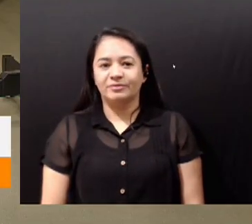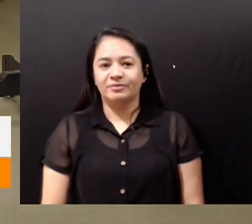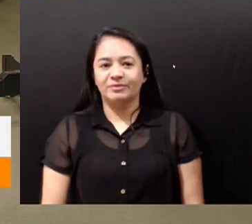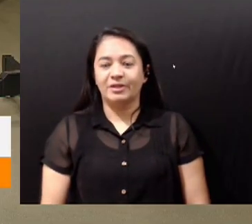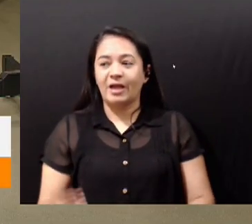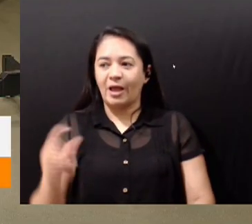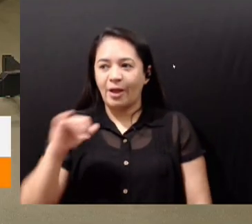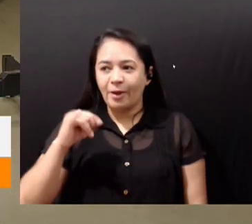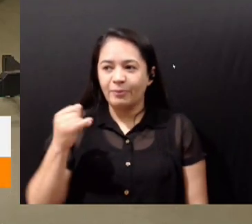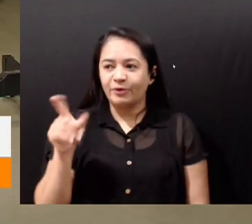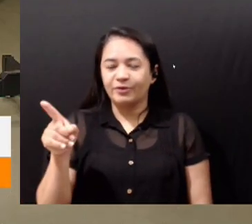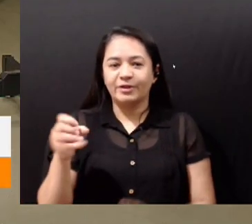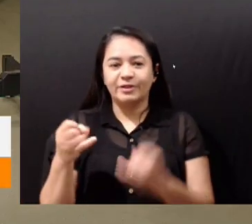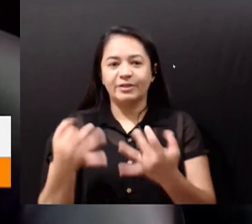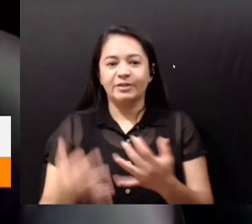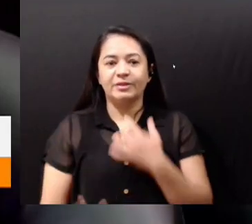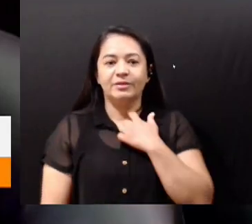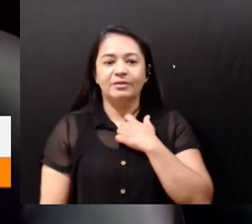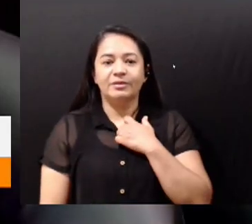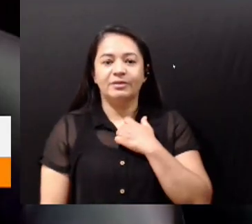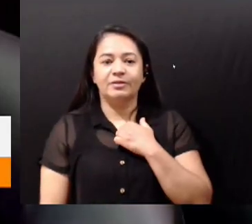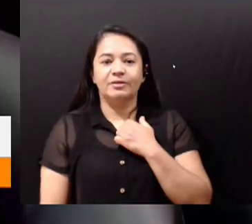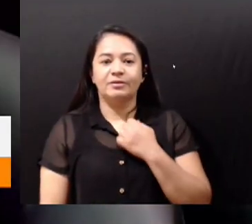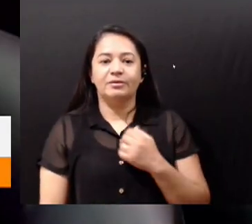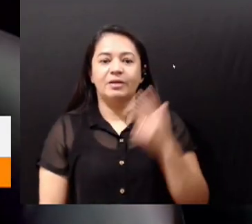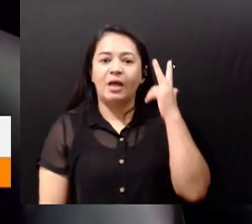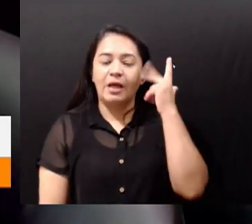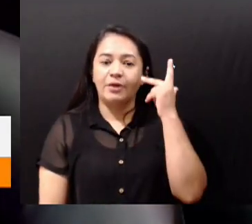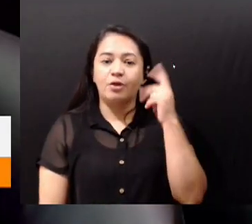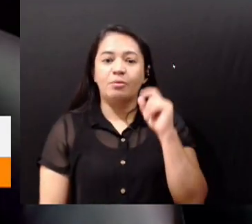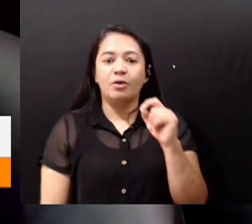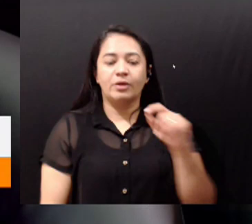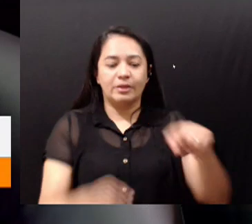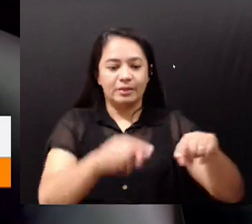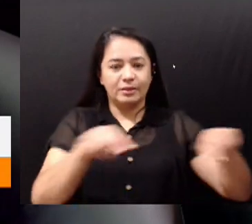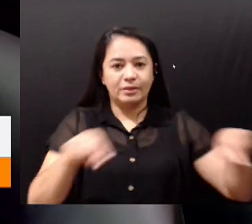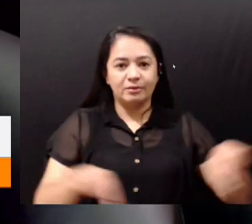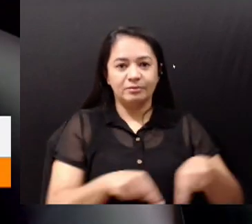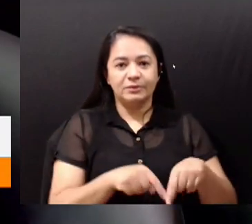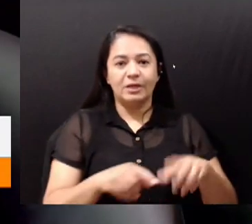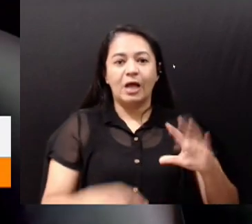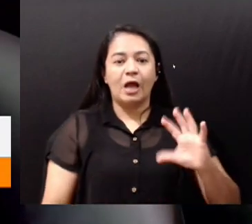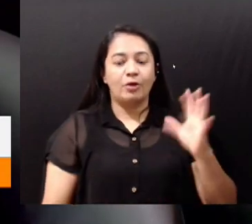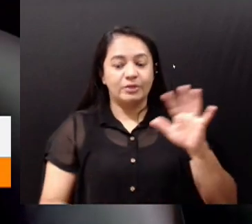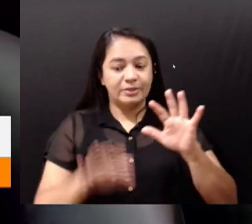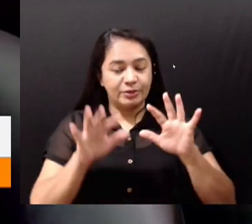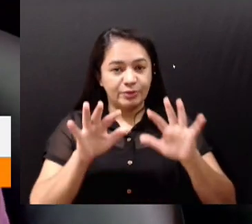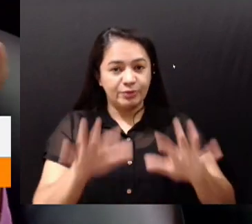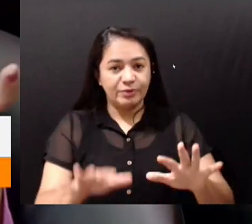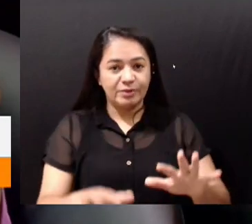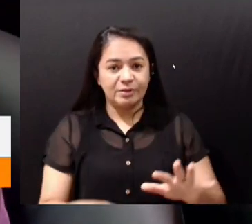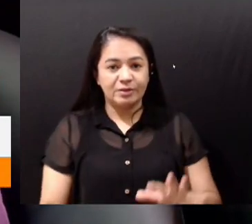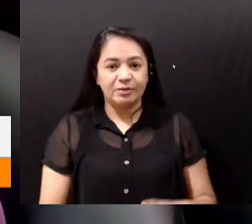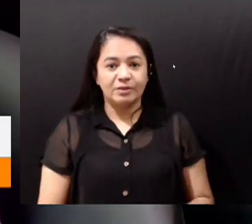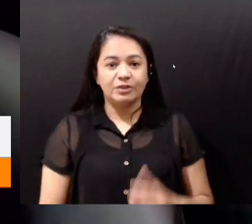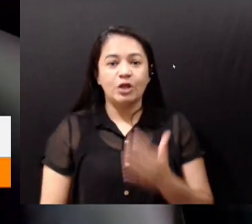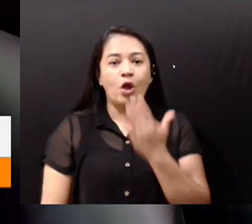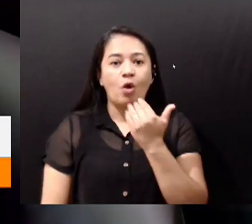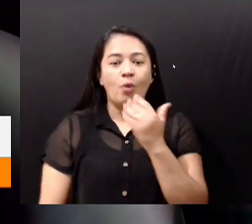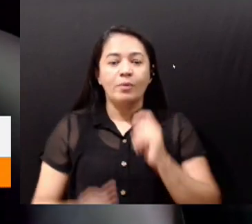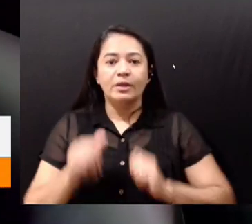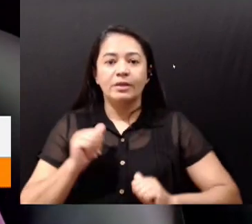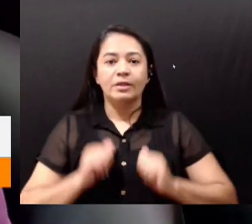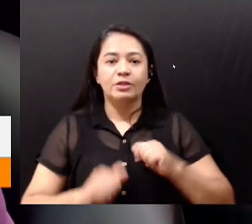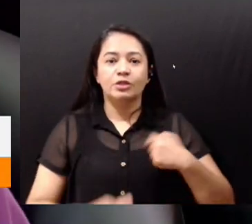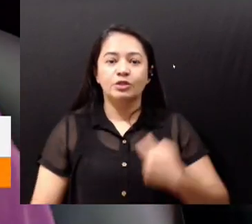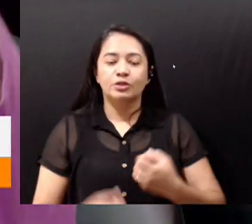Nailma colocou, é muito comum em consultório a gente ter esse padrão, né? Esse padrão de fome ansiosa, como a gente fala. Existem